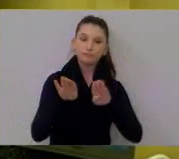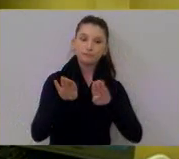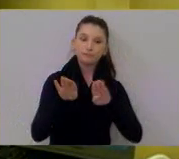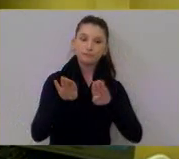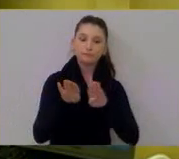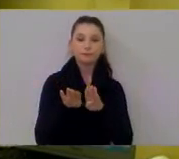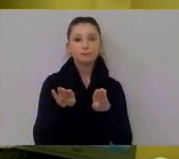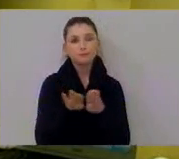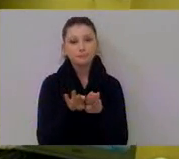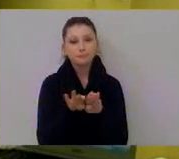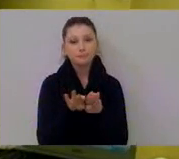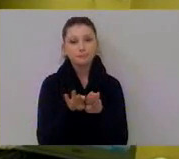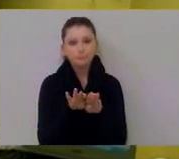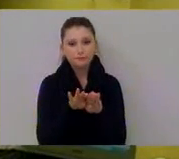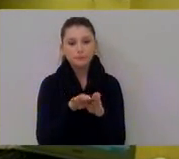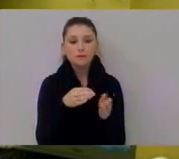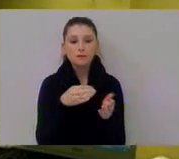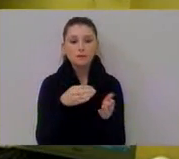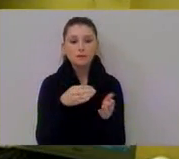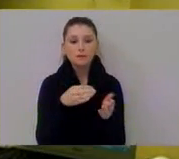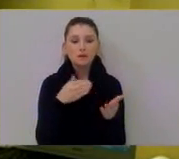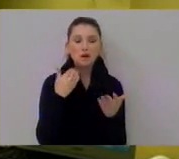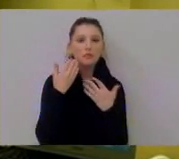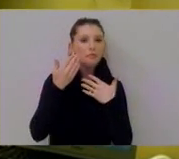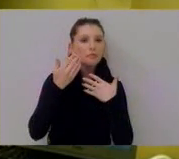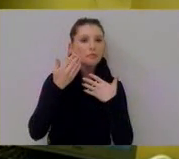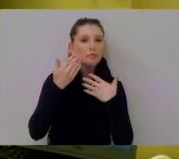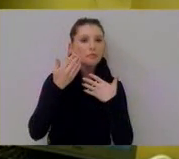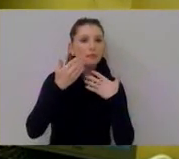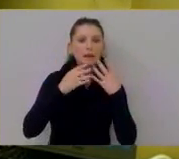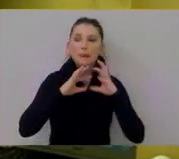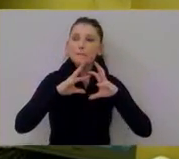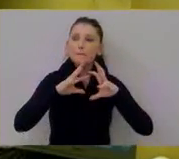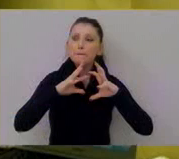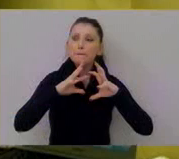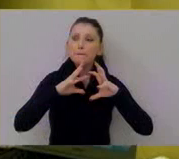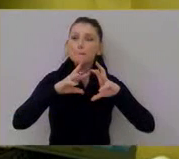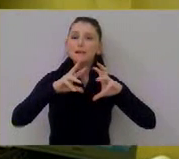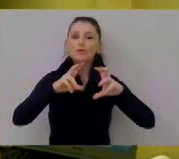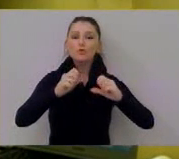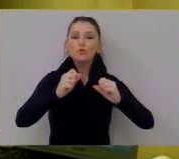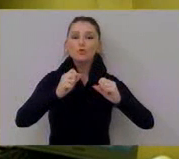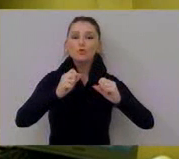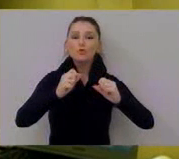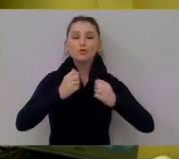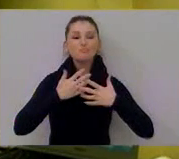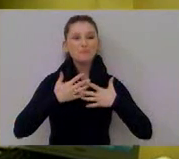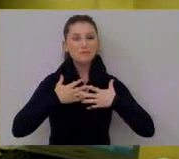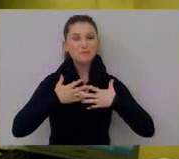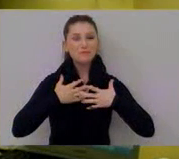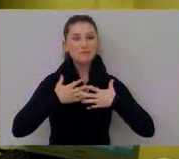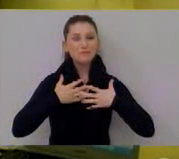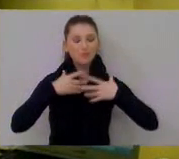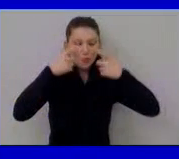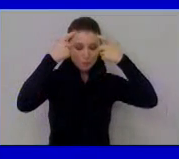dizer para todos que é uma honra de estar participando aqui da Tribuna